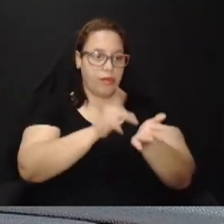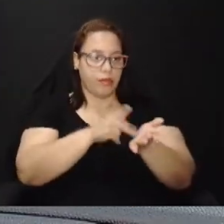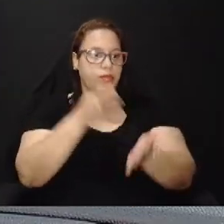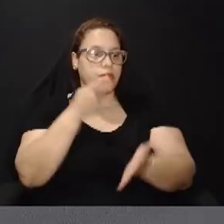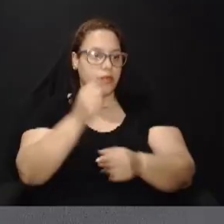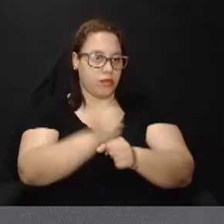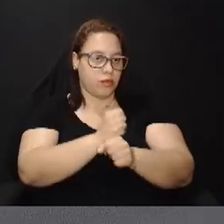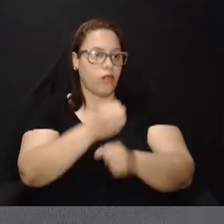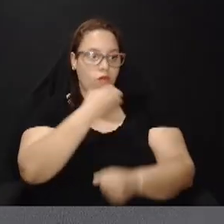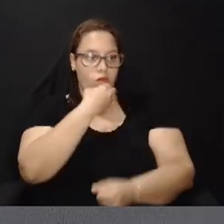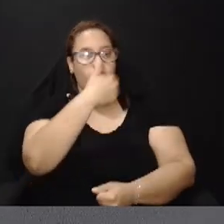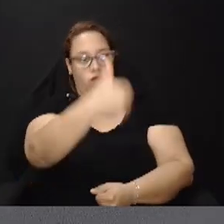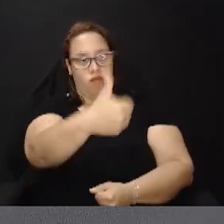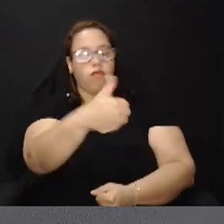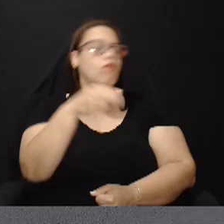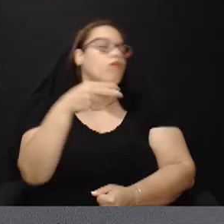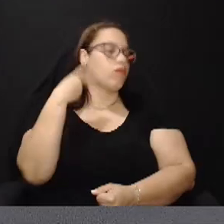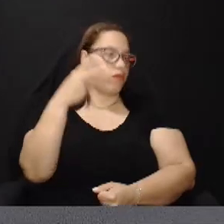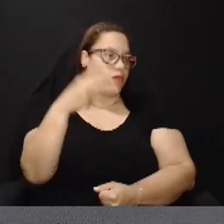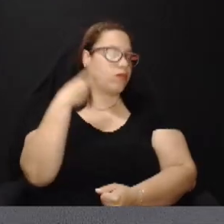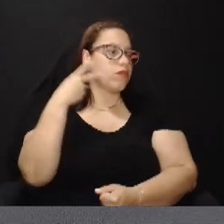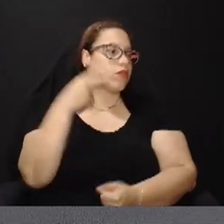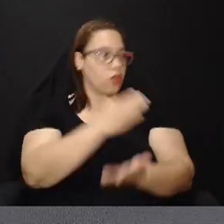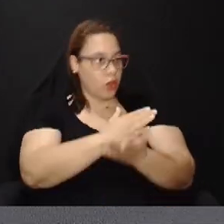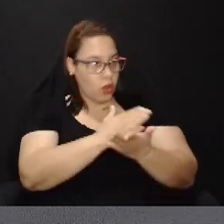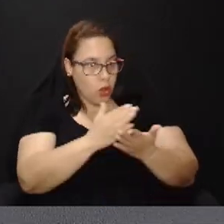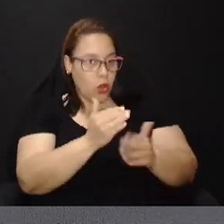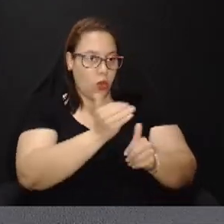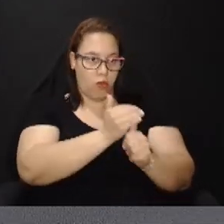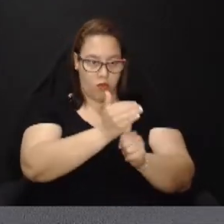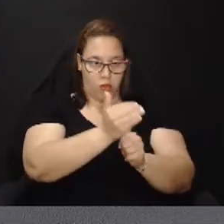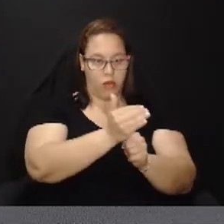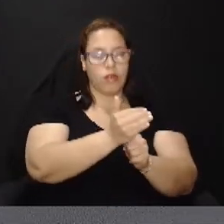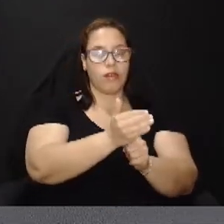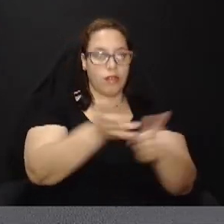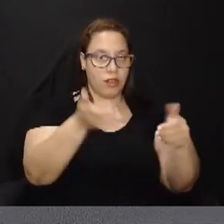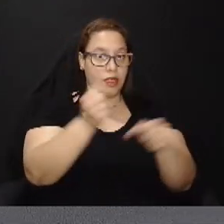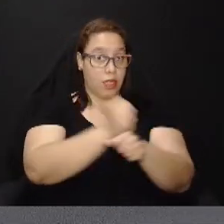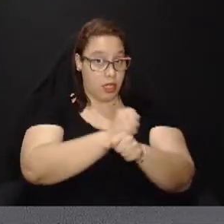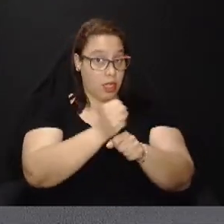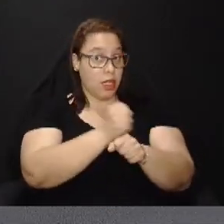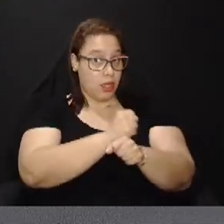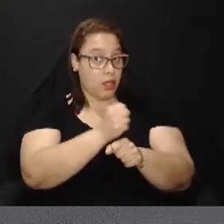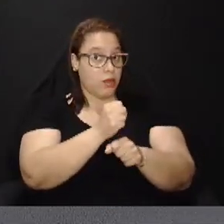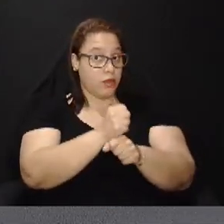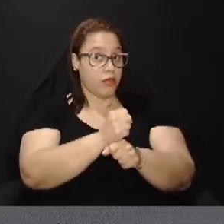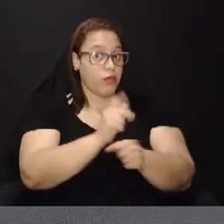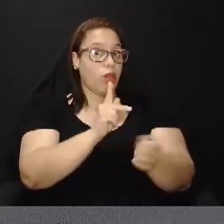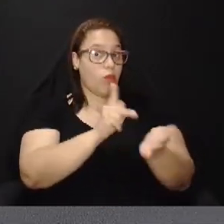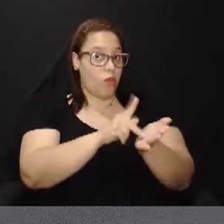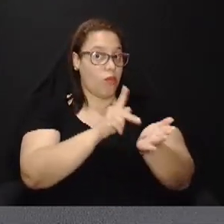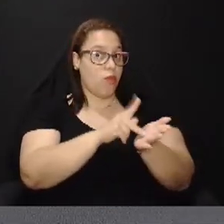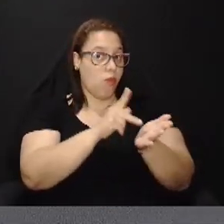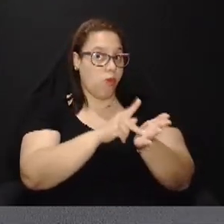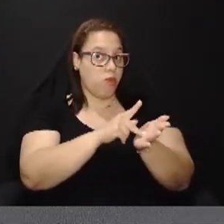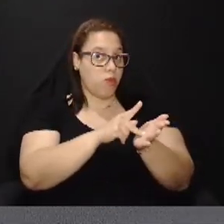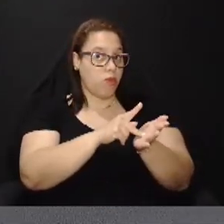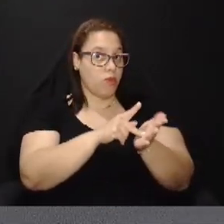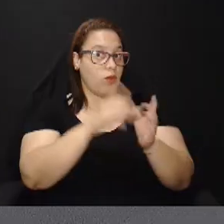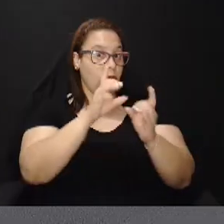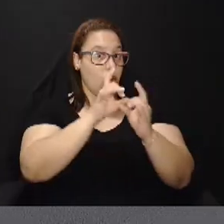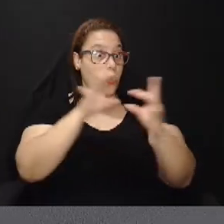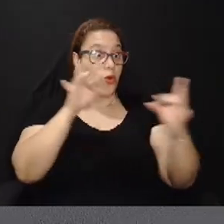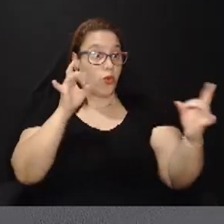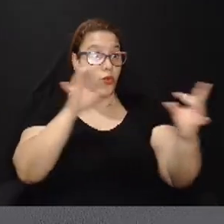como vereador, ainda mais um vereador de início de mandato, a gente está começando esse ano, e realmente o feedback, ou seja,